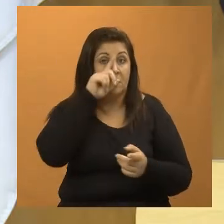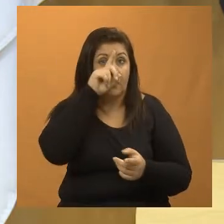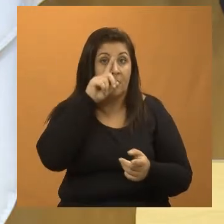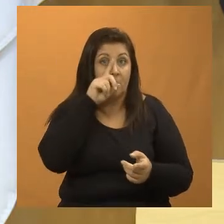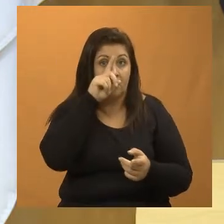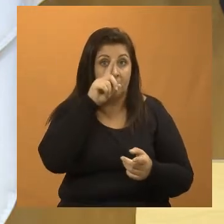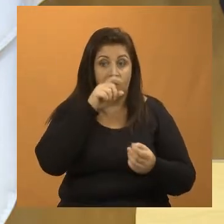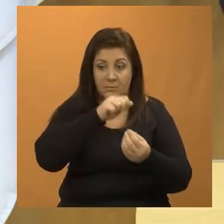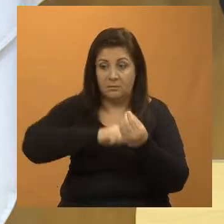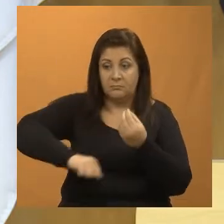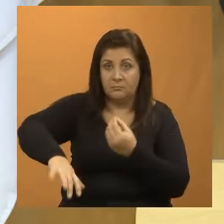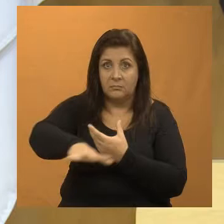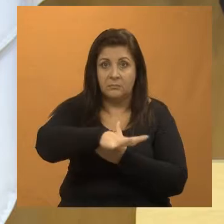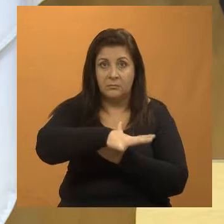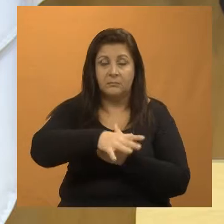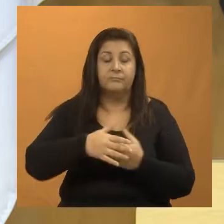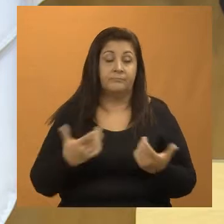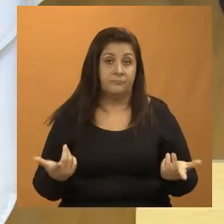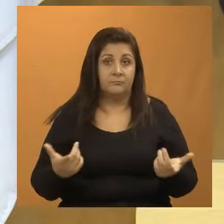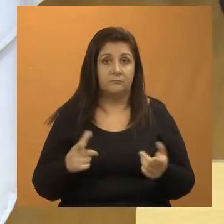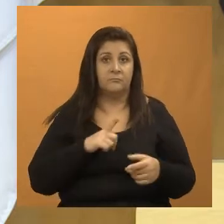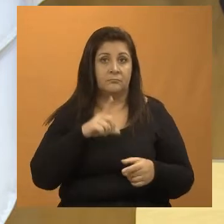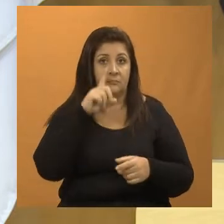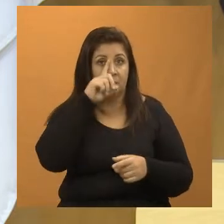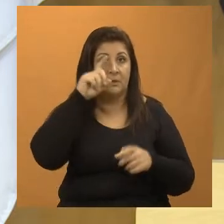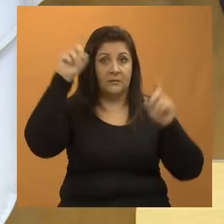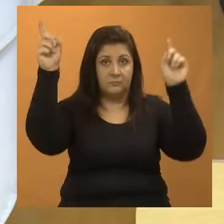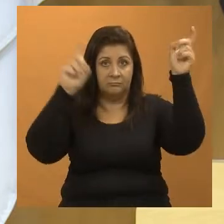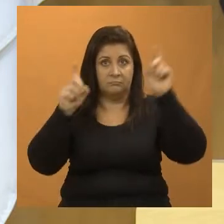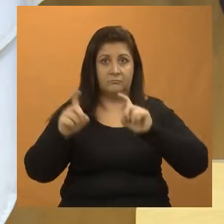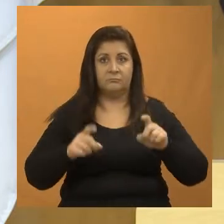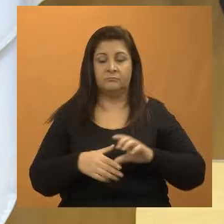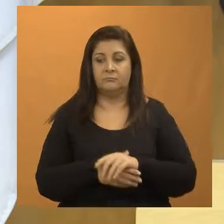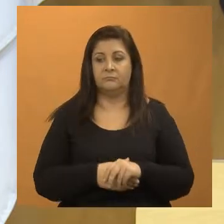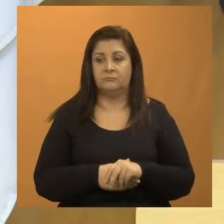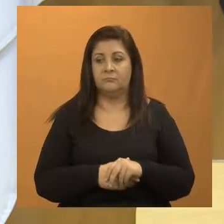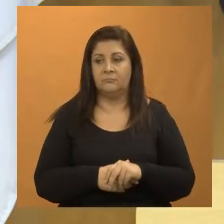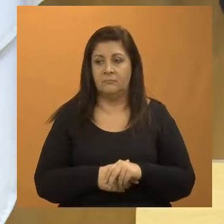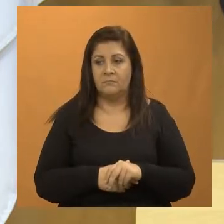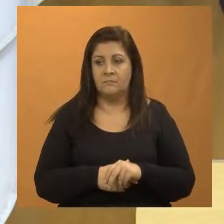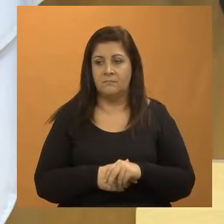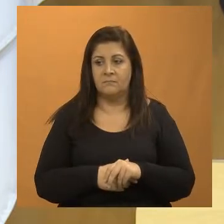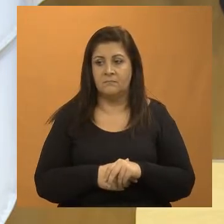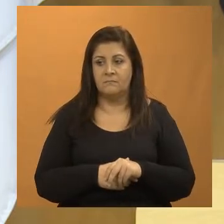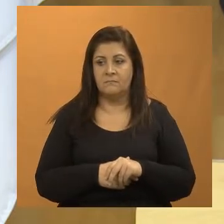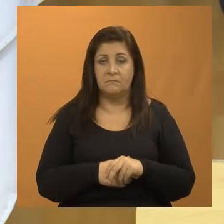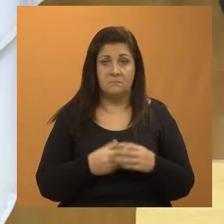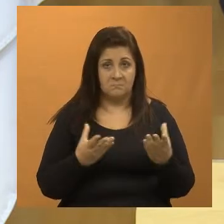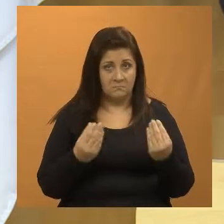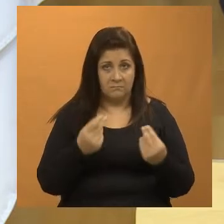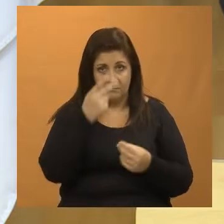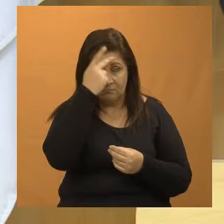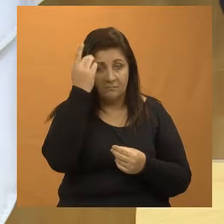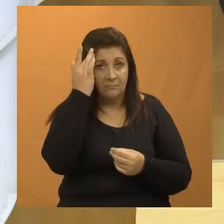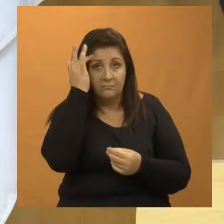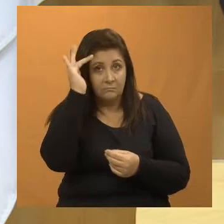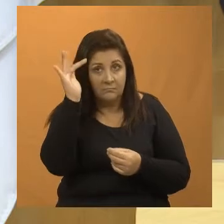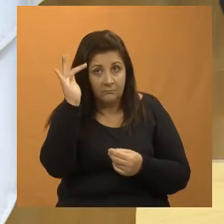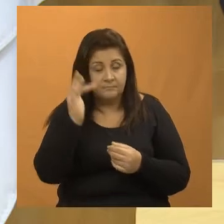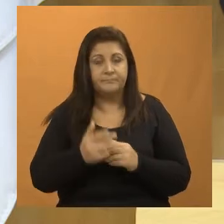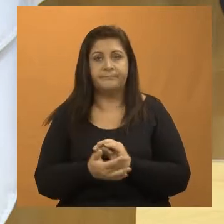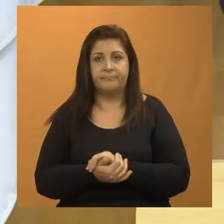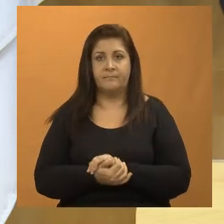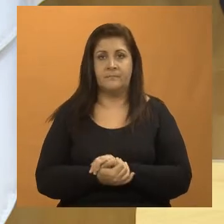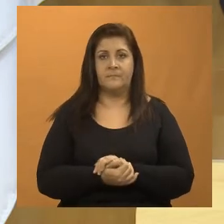ao redor em risco. E acredito que muito dessas informações, muitas pessoas não sabem, e